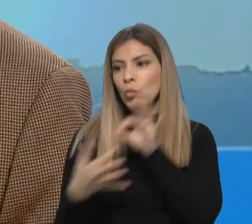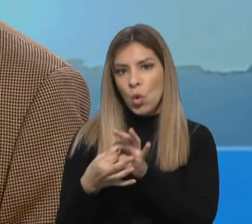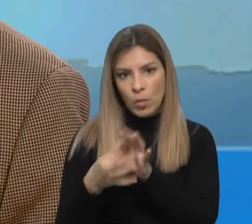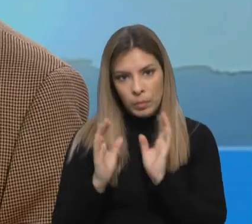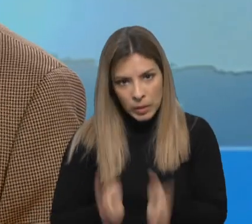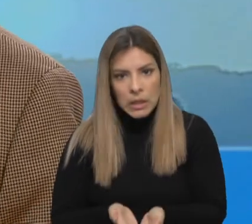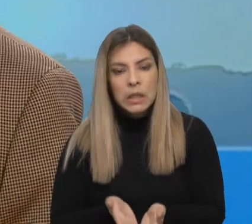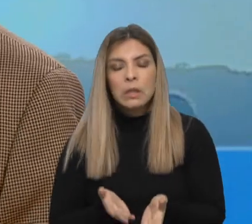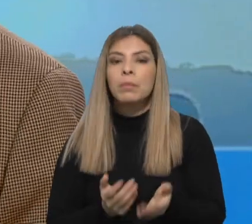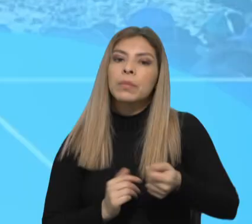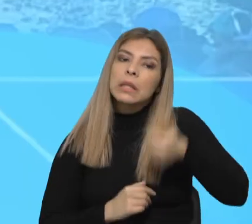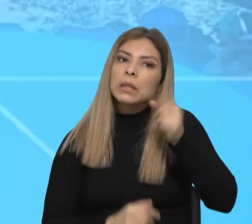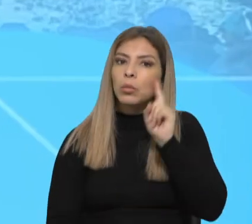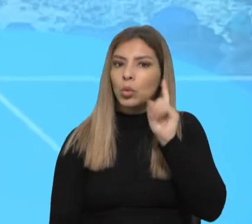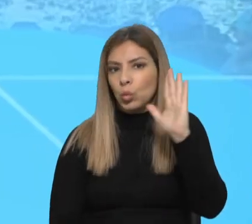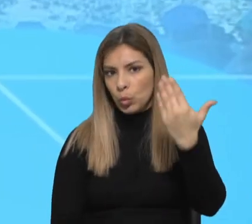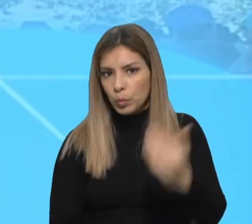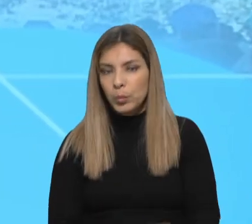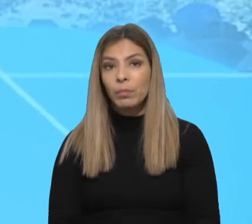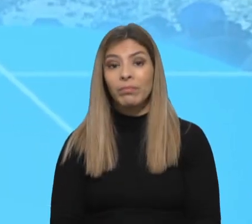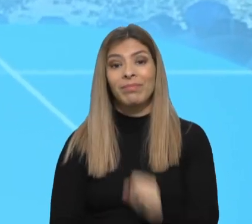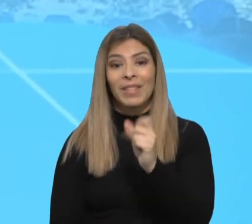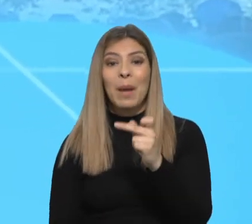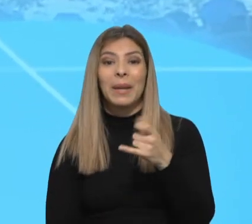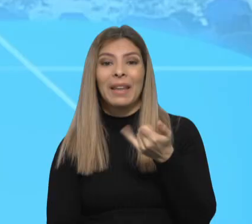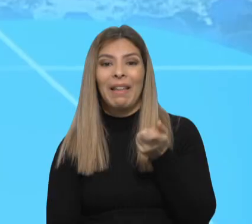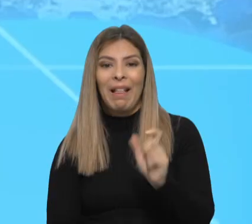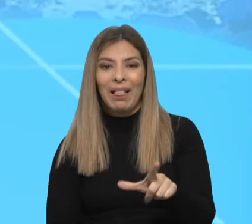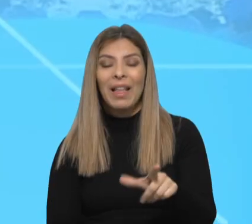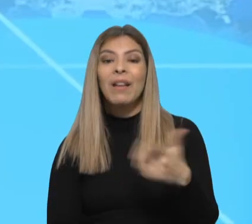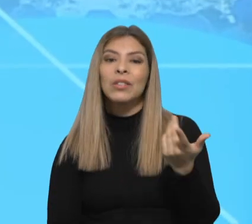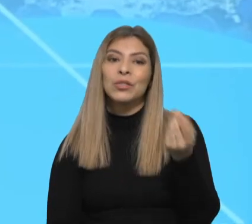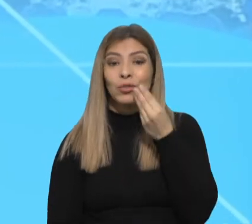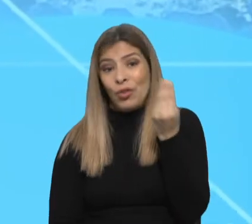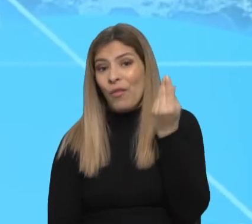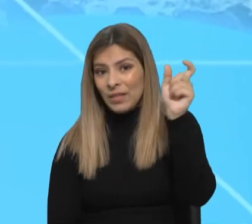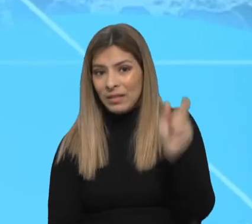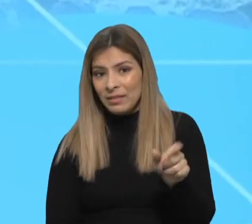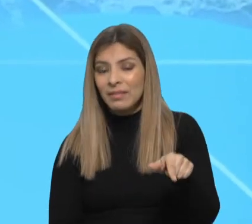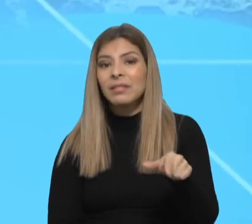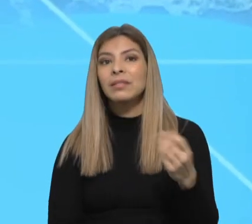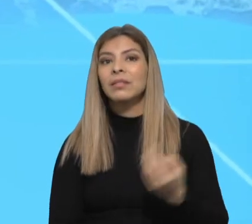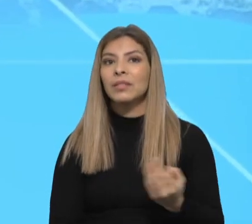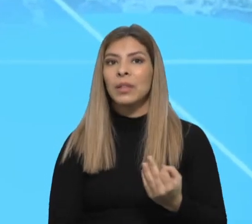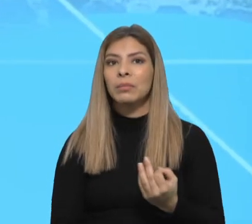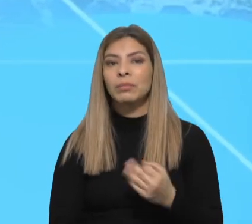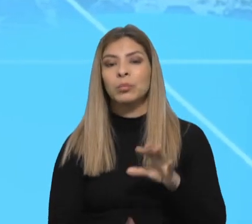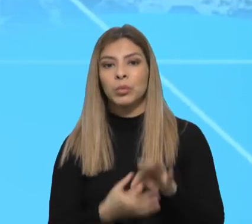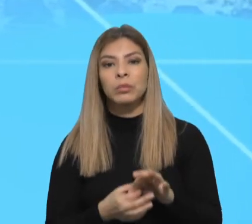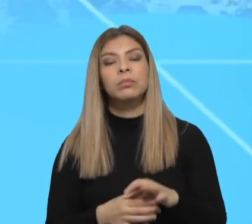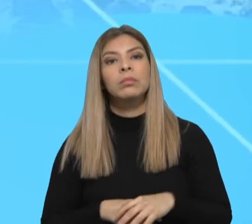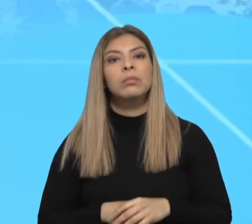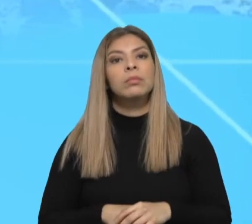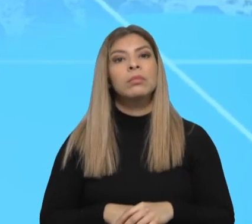mais importantes. O Gabriel é um jovem e fala-se muito do alinhamento dos jovens em relação à política. A